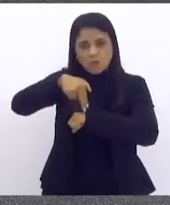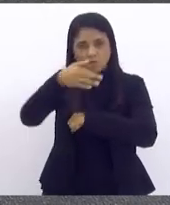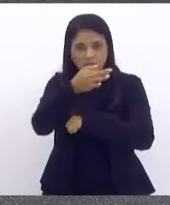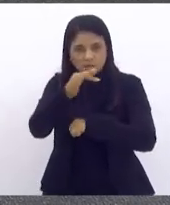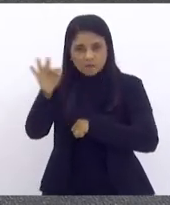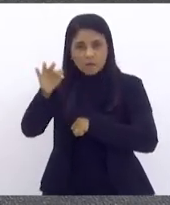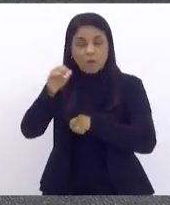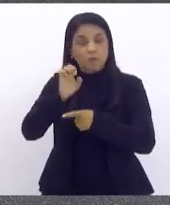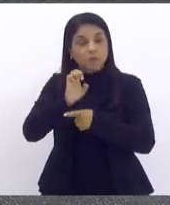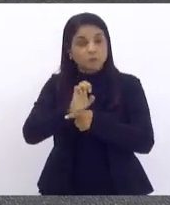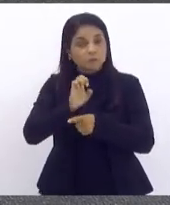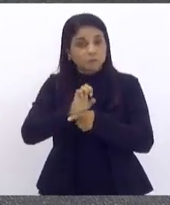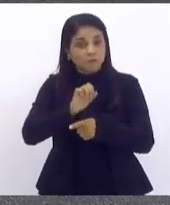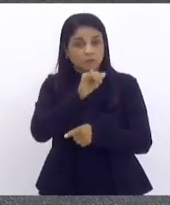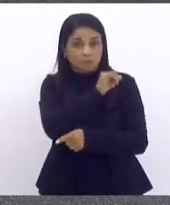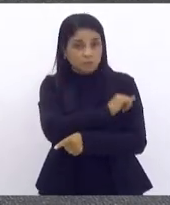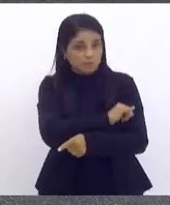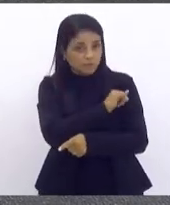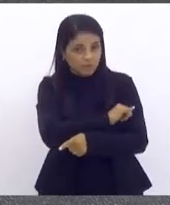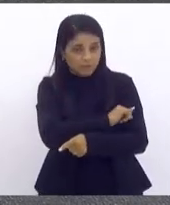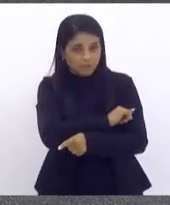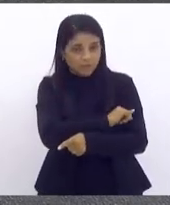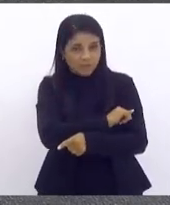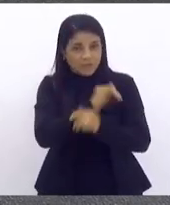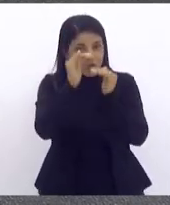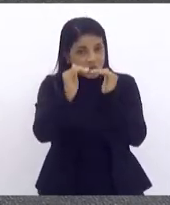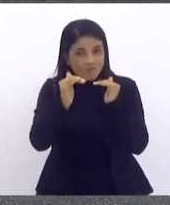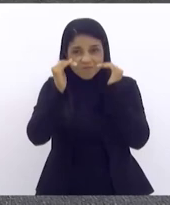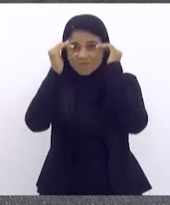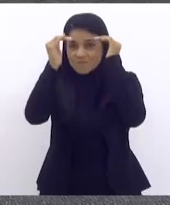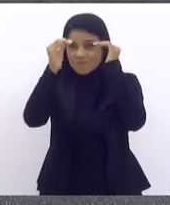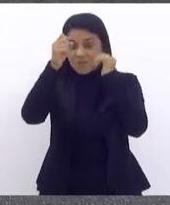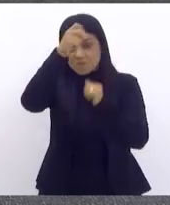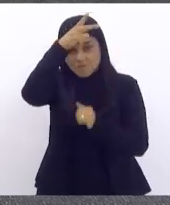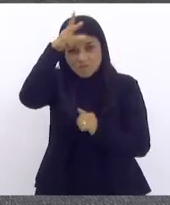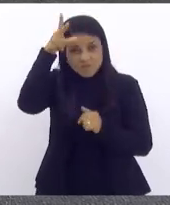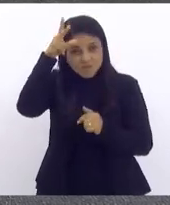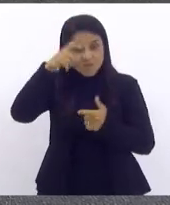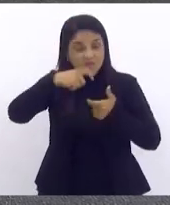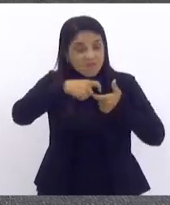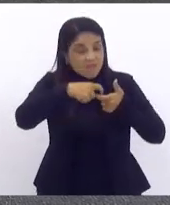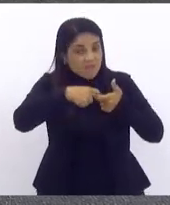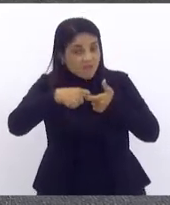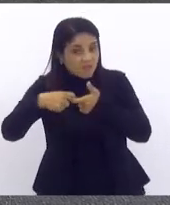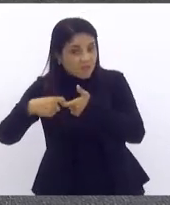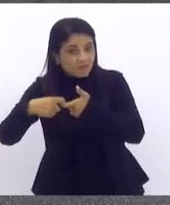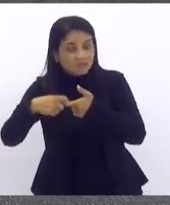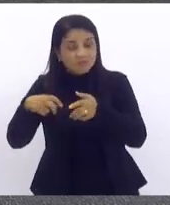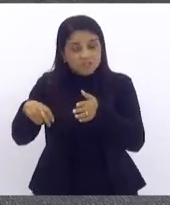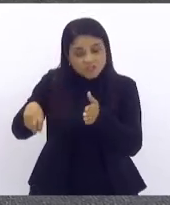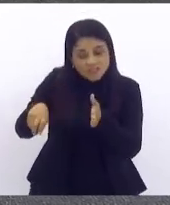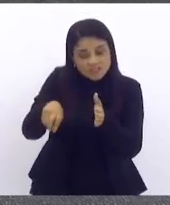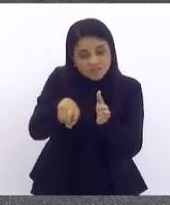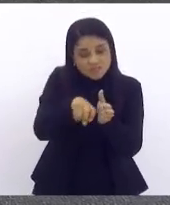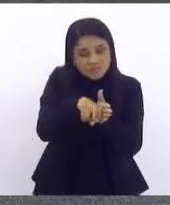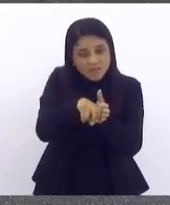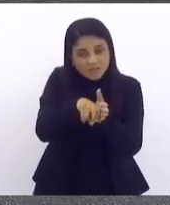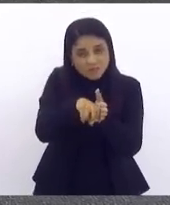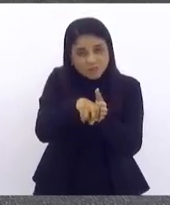dos estados, mas cabe somente à autoridade municipal rebocar os carros que estão estacionados,